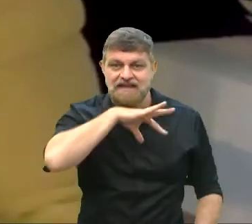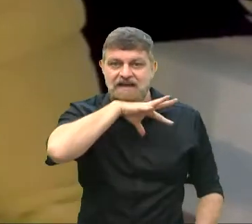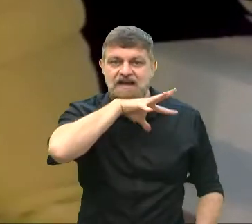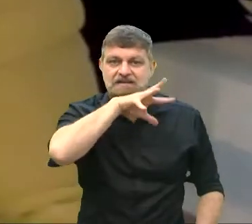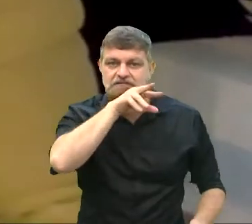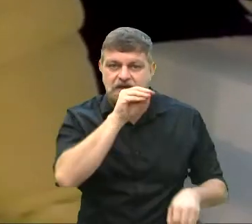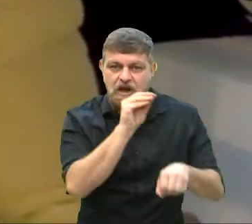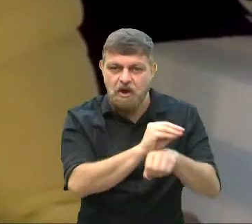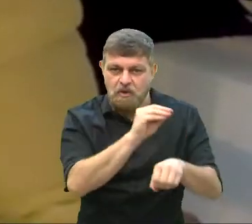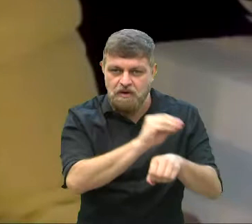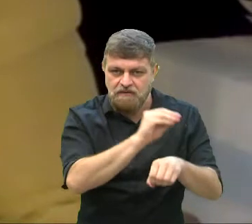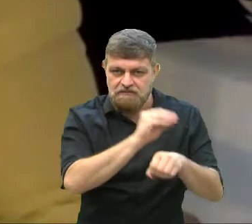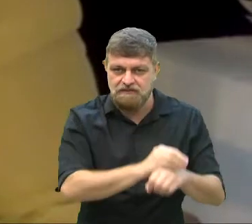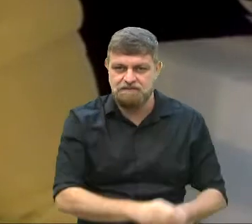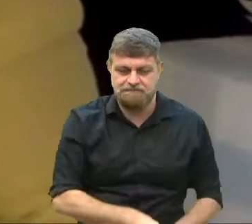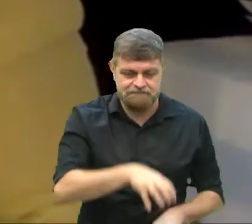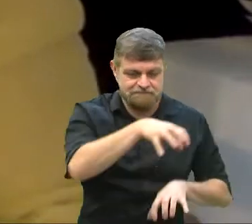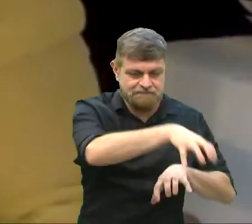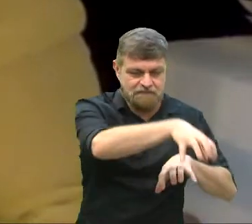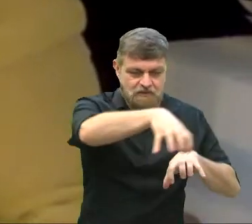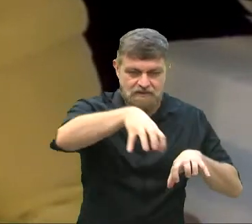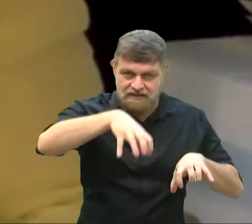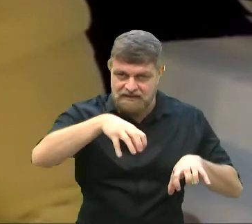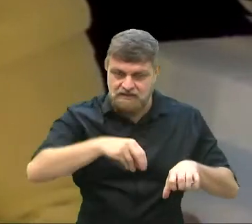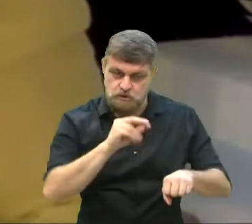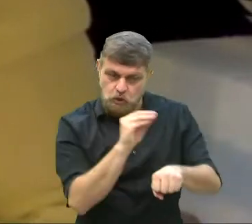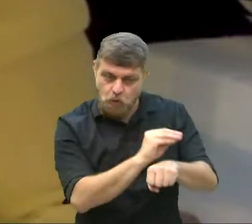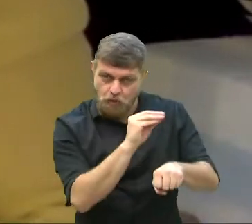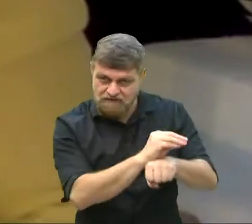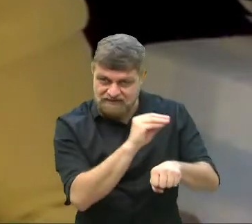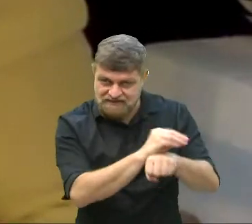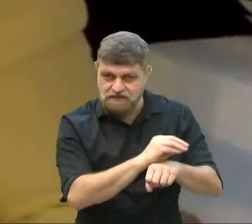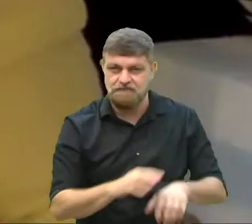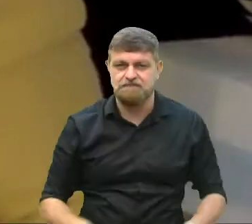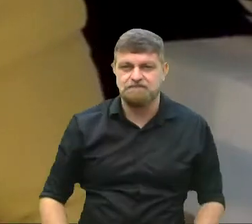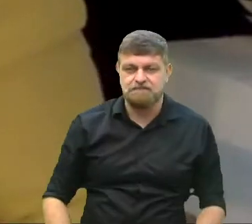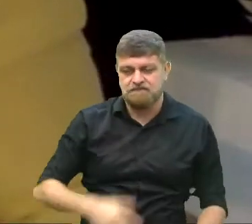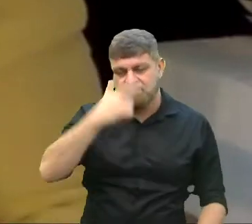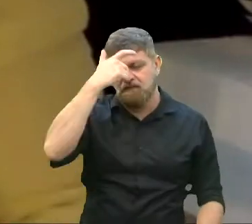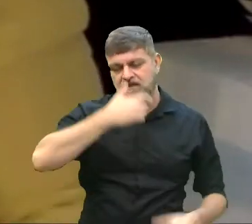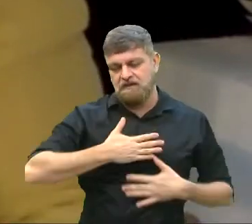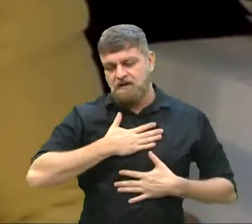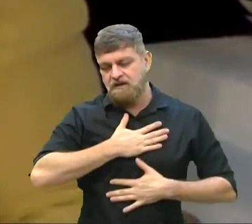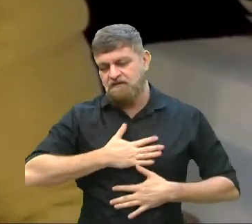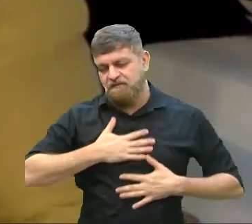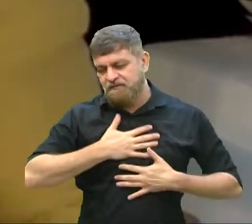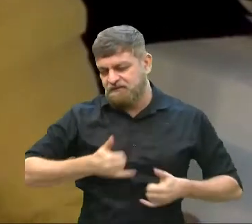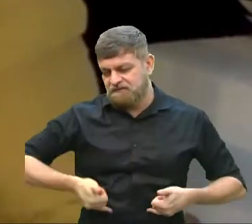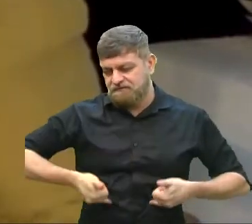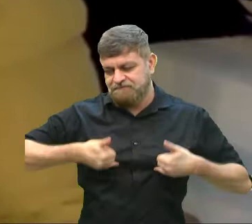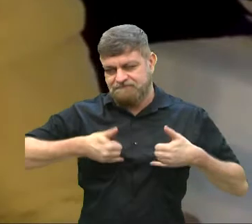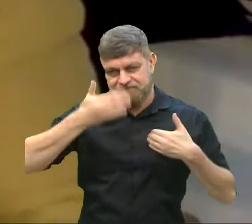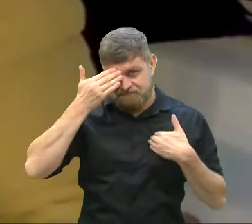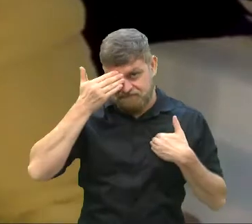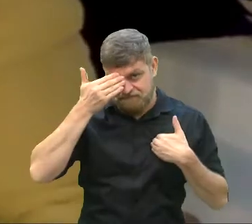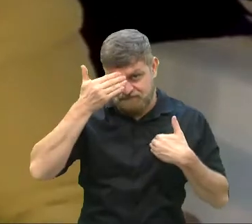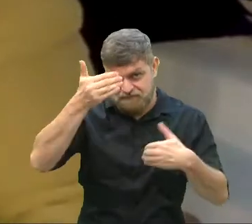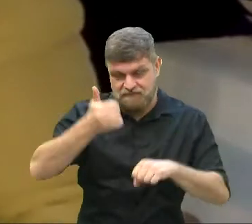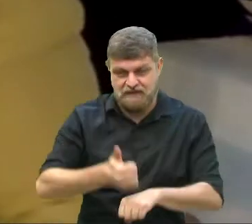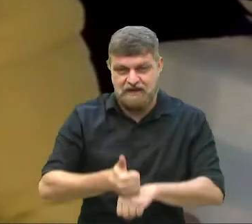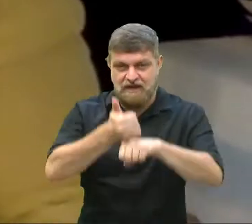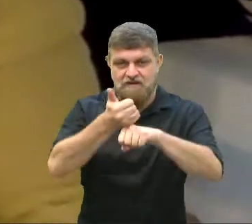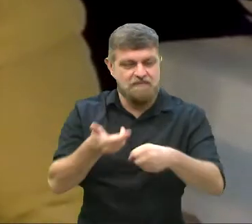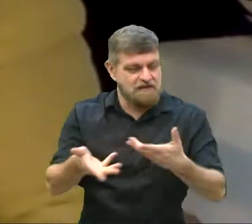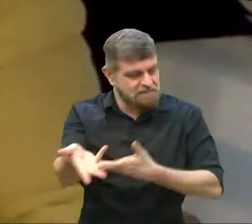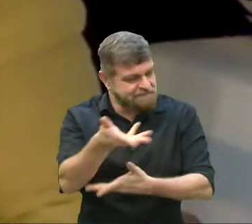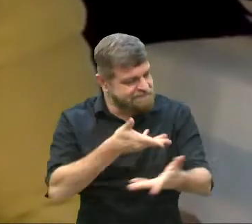Brasil, chamadas de unidades de conservação. Né? Então, eu fico muito honrada, muito agradecida, e é um prêmio que eu compartilho